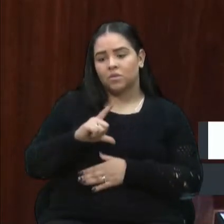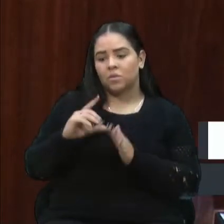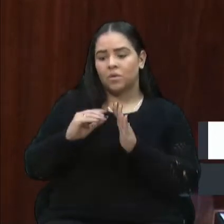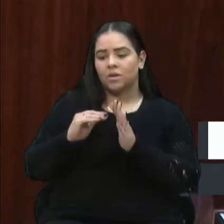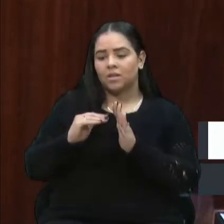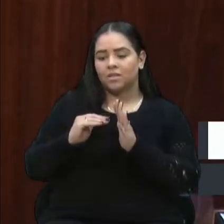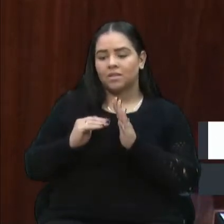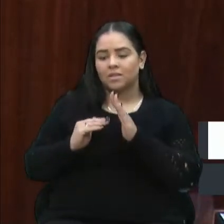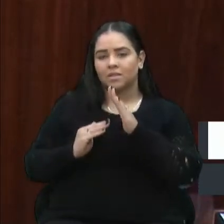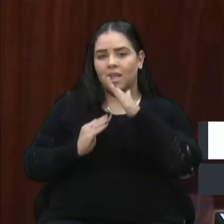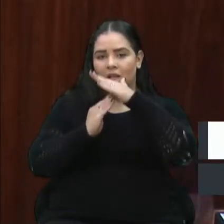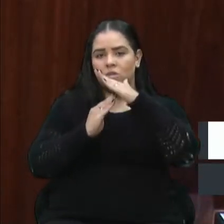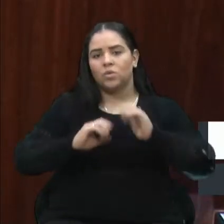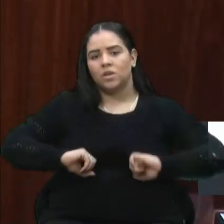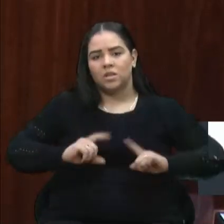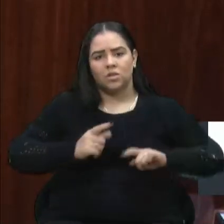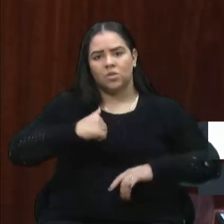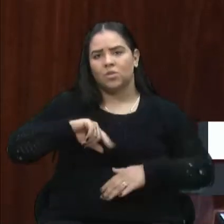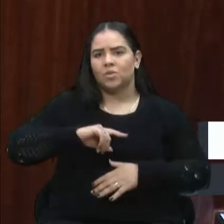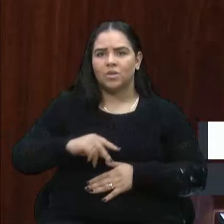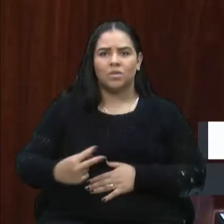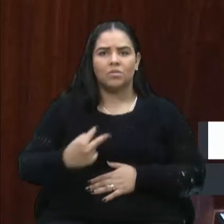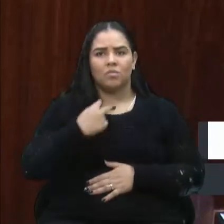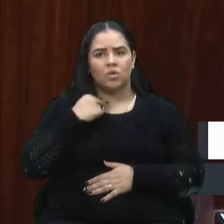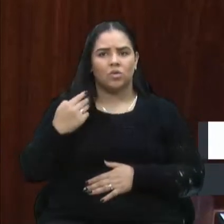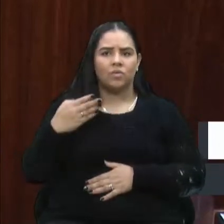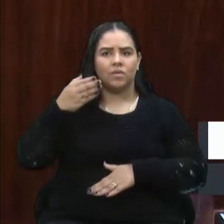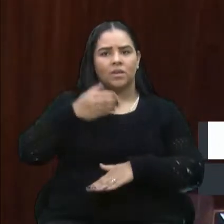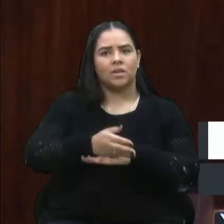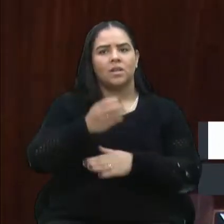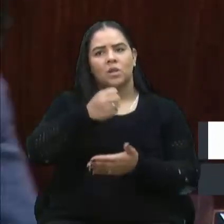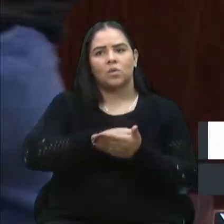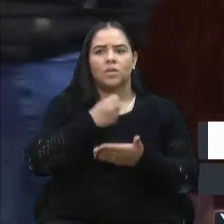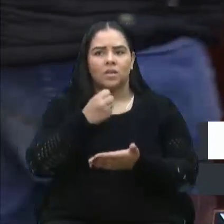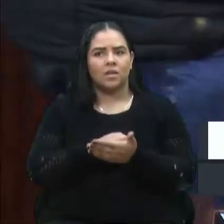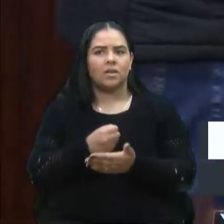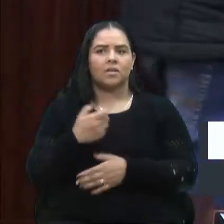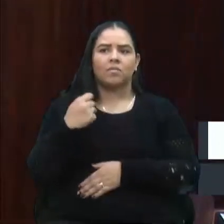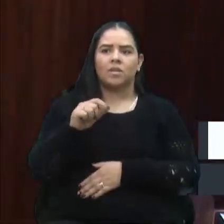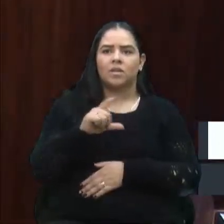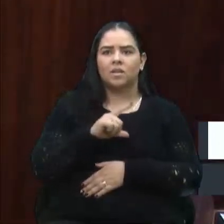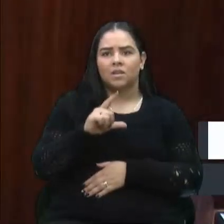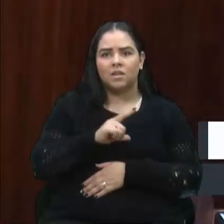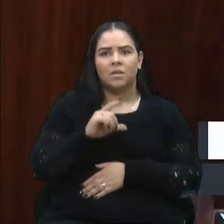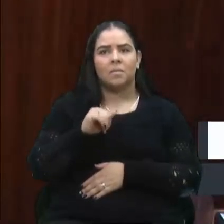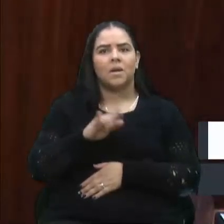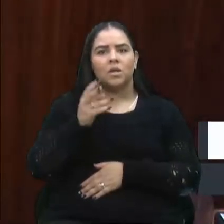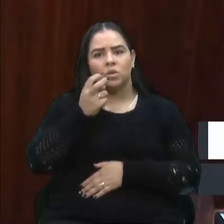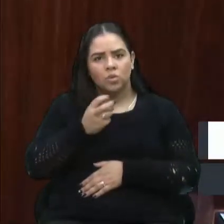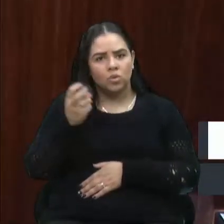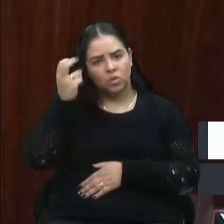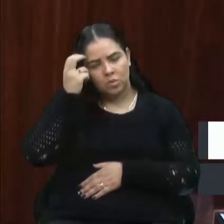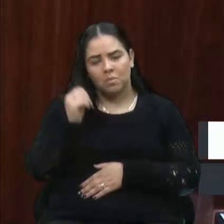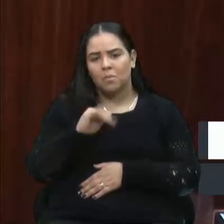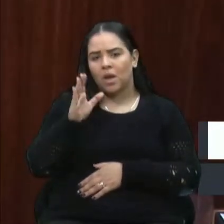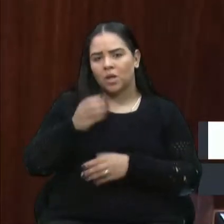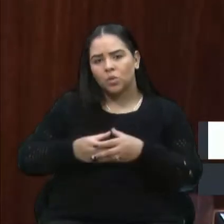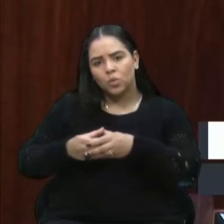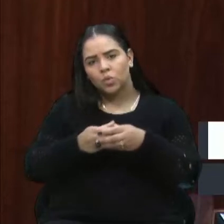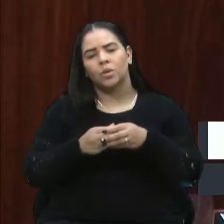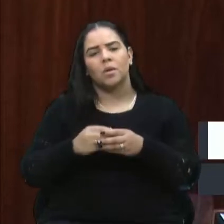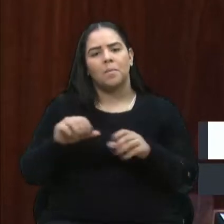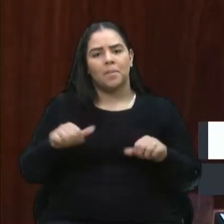gastos. Então, a gente não pode vir a esta casa defender que tenha mais cultura, cultura, que tenha mais turismo, que se melhore